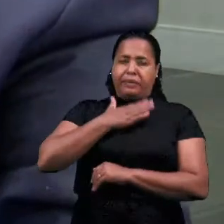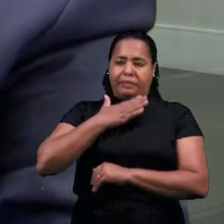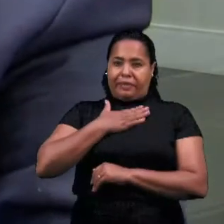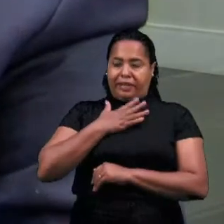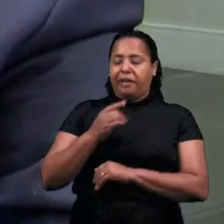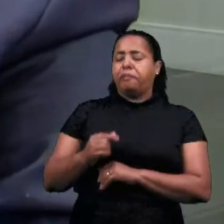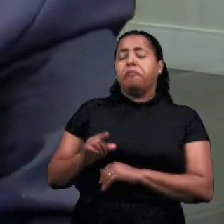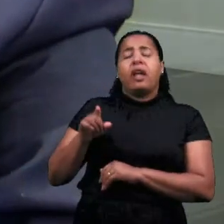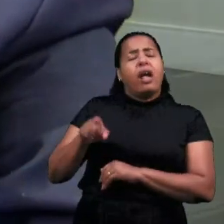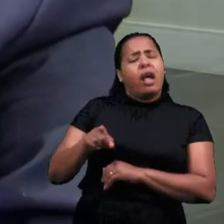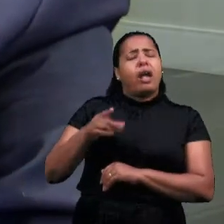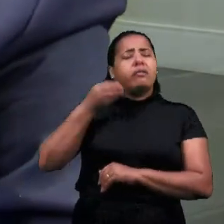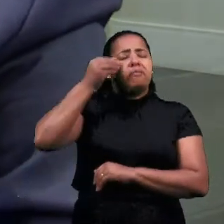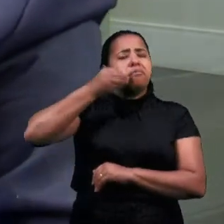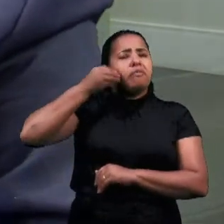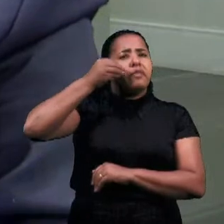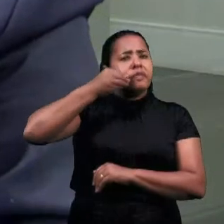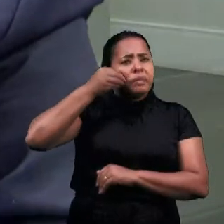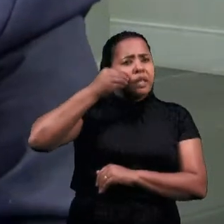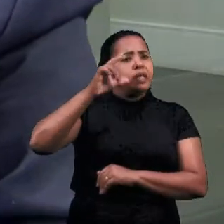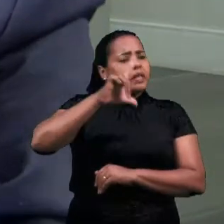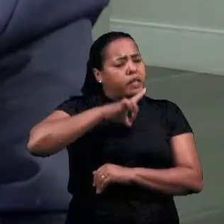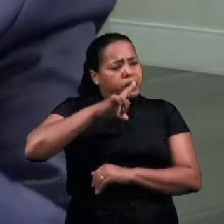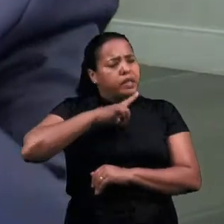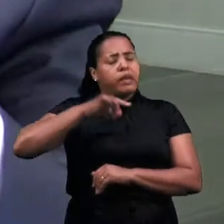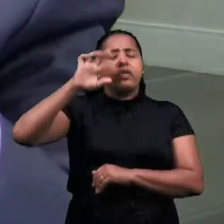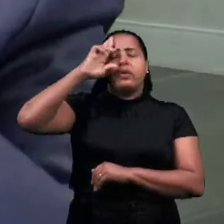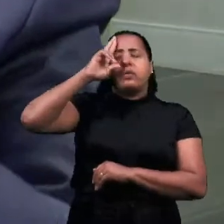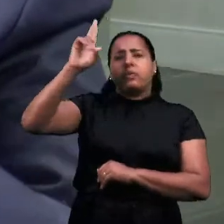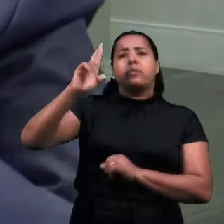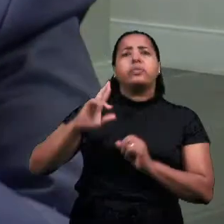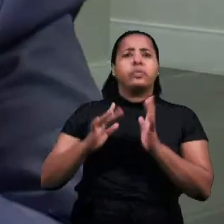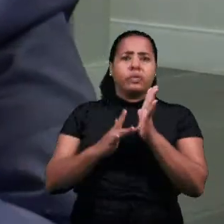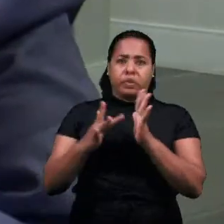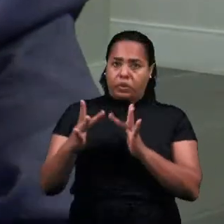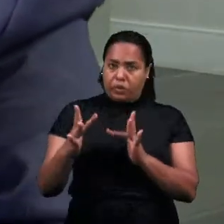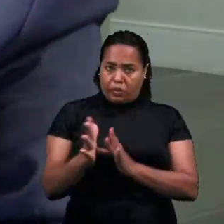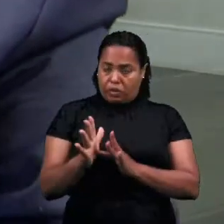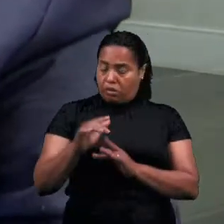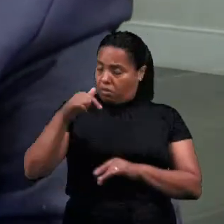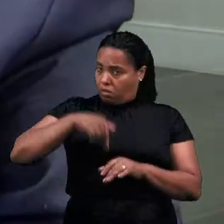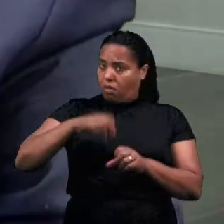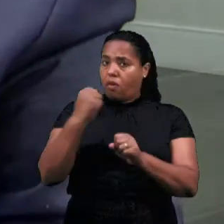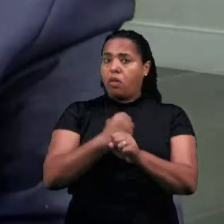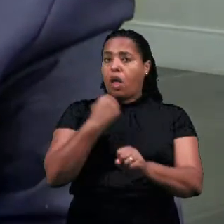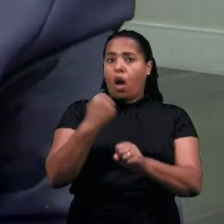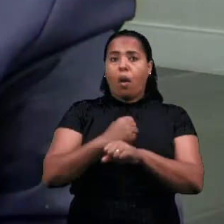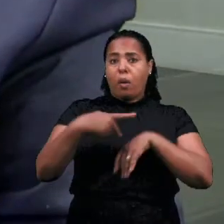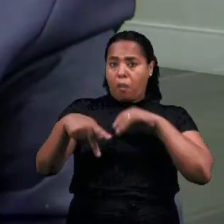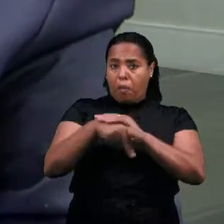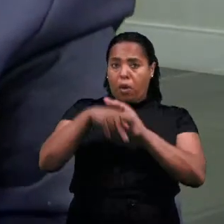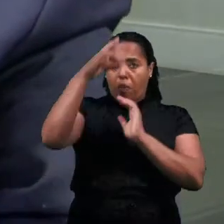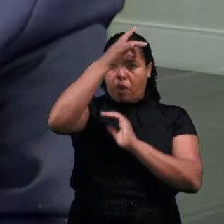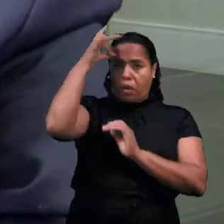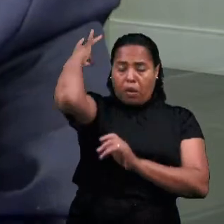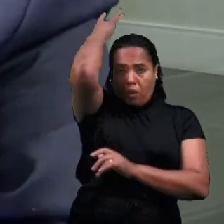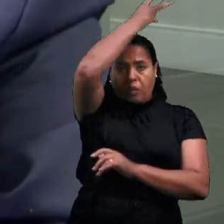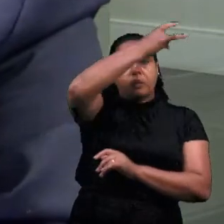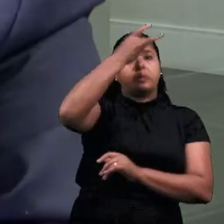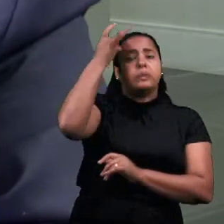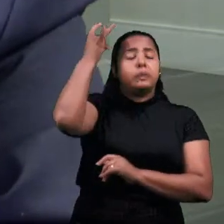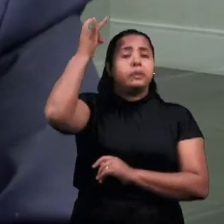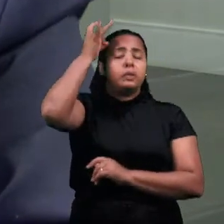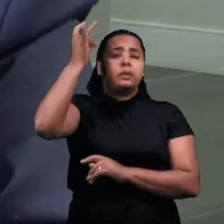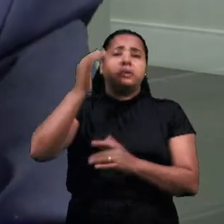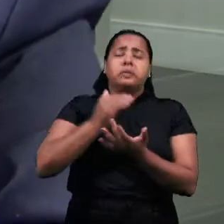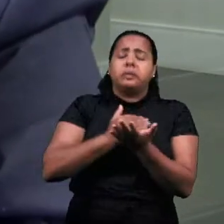uma experiência com o Senhor Jesus nesta obra do Espírito Santo. E começou